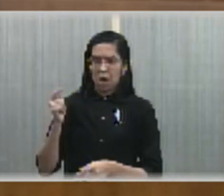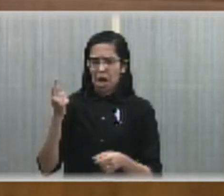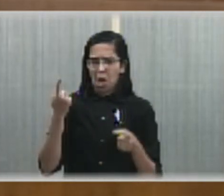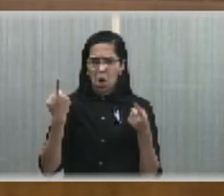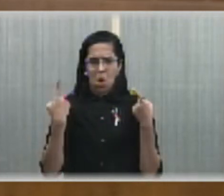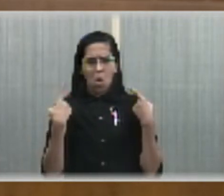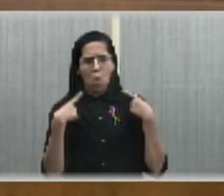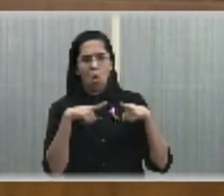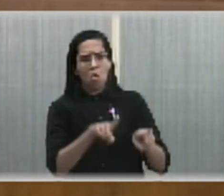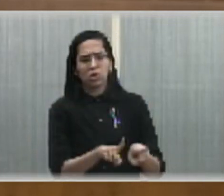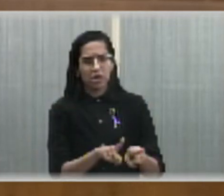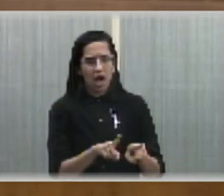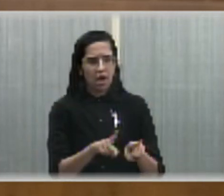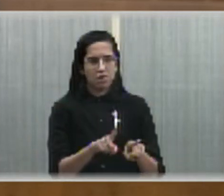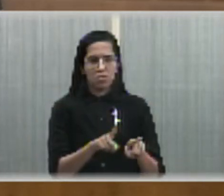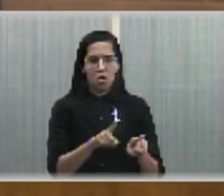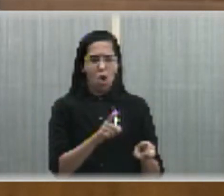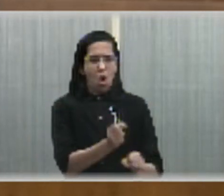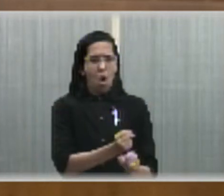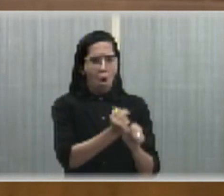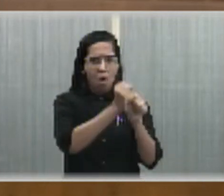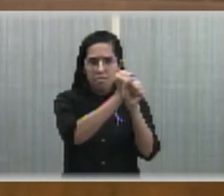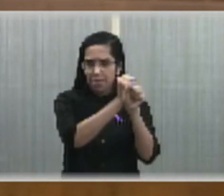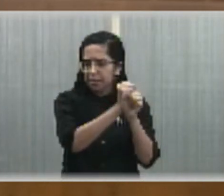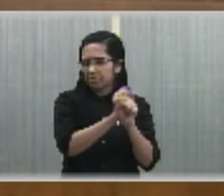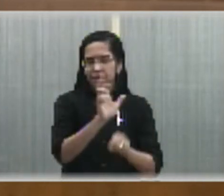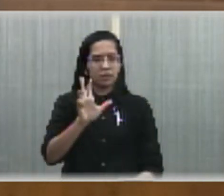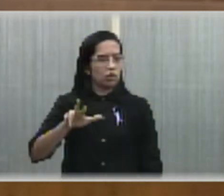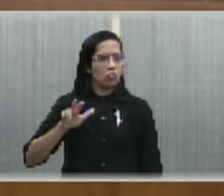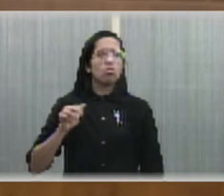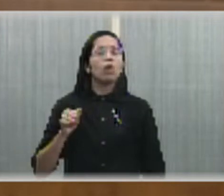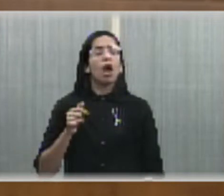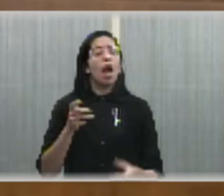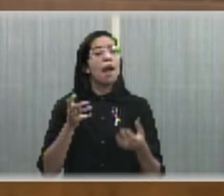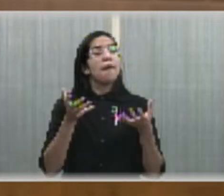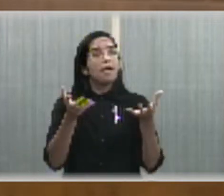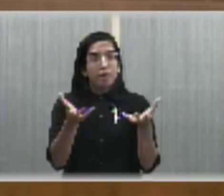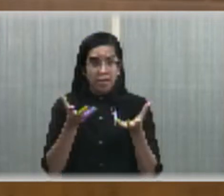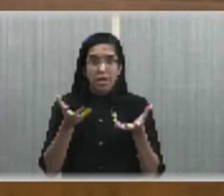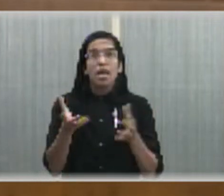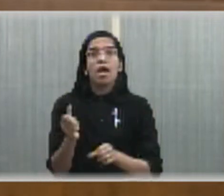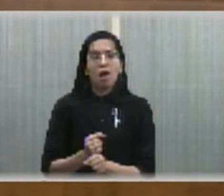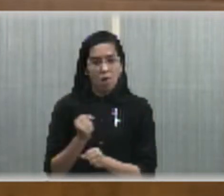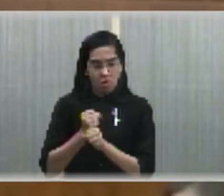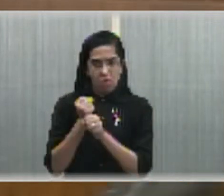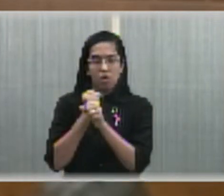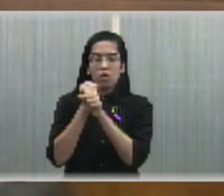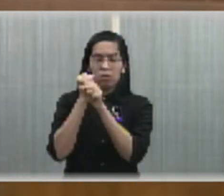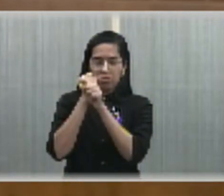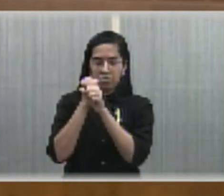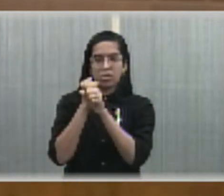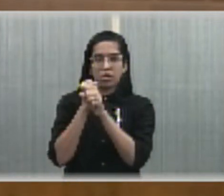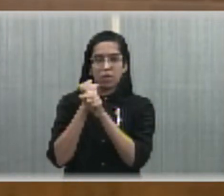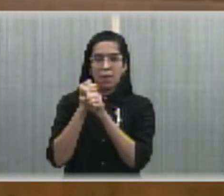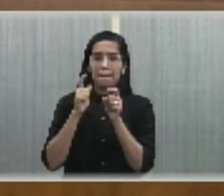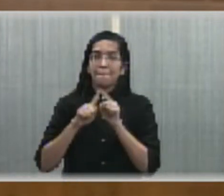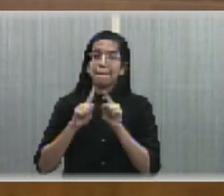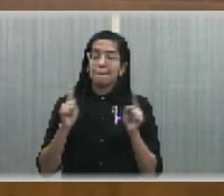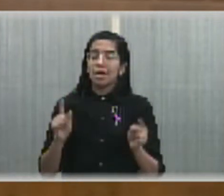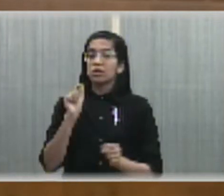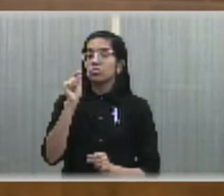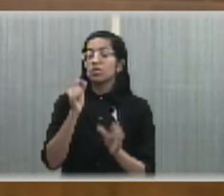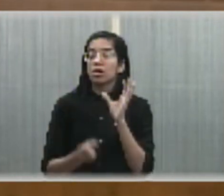qualquer obra que chegue ao município de Porto Alegre do Piauí. Na verdade, senhor presidente, o que acontece é